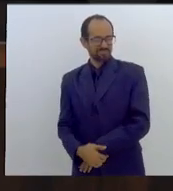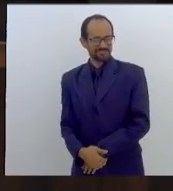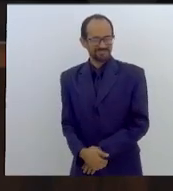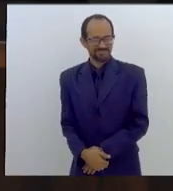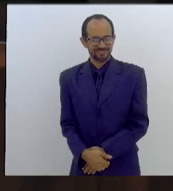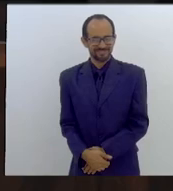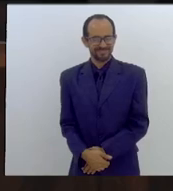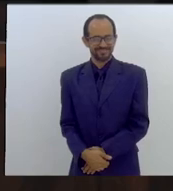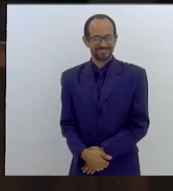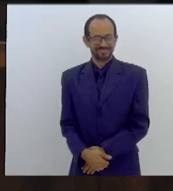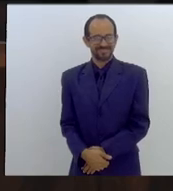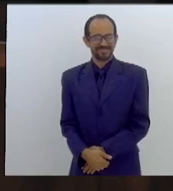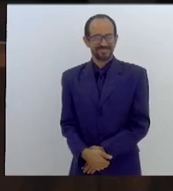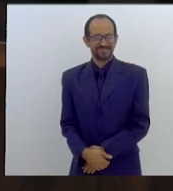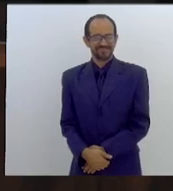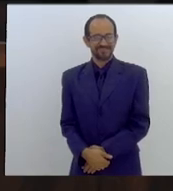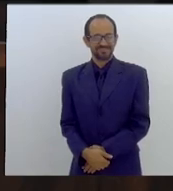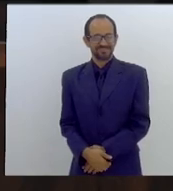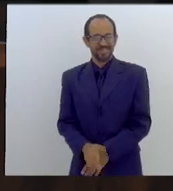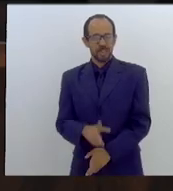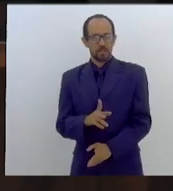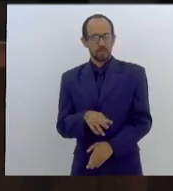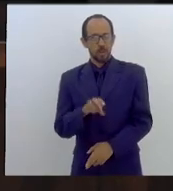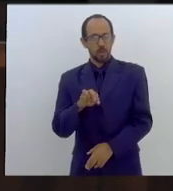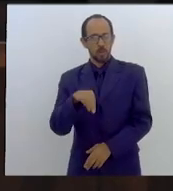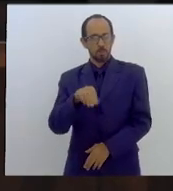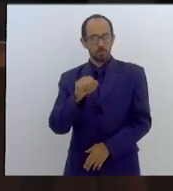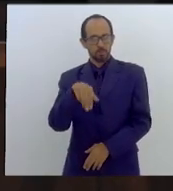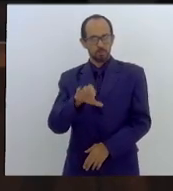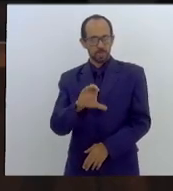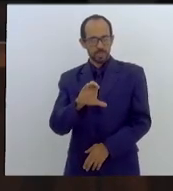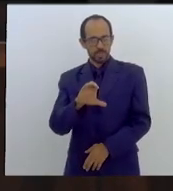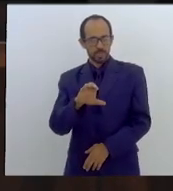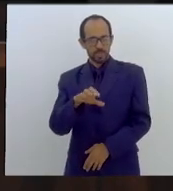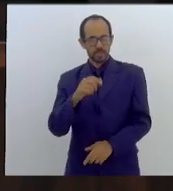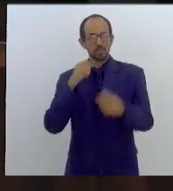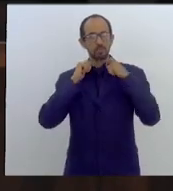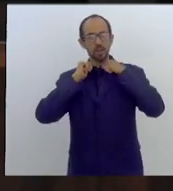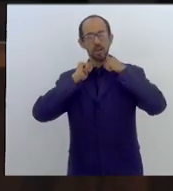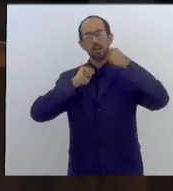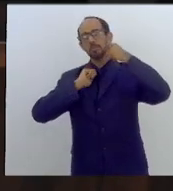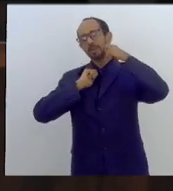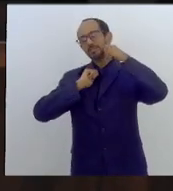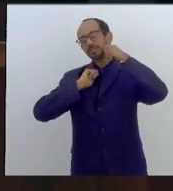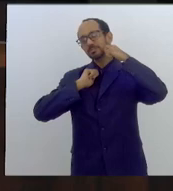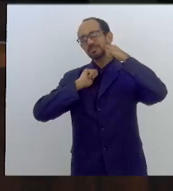É igual a essa gola do Mickey, uma para baixo, uma para cima, assim.